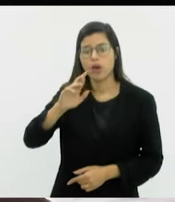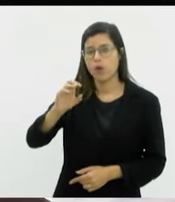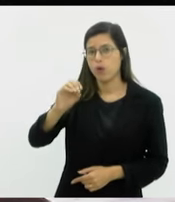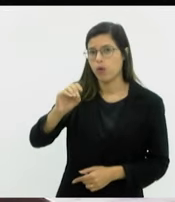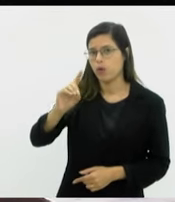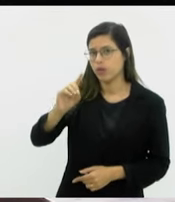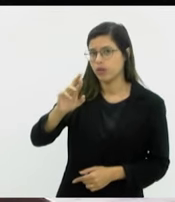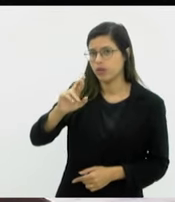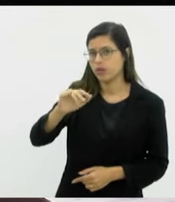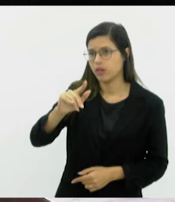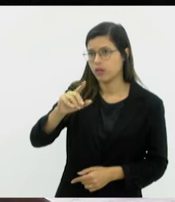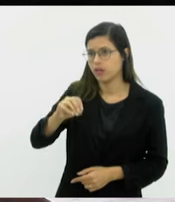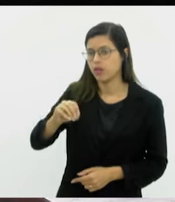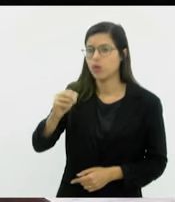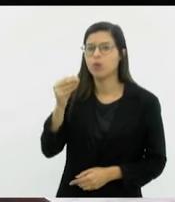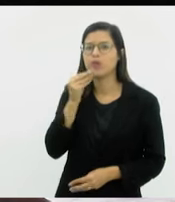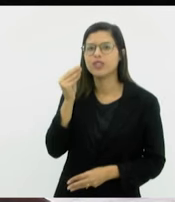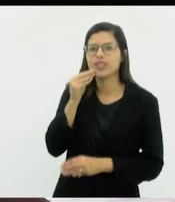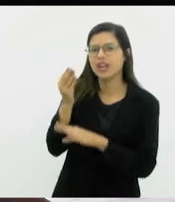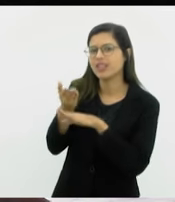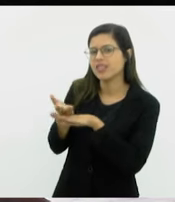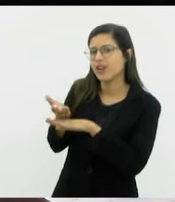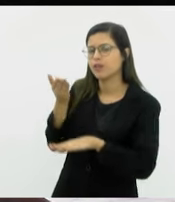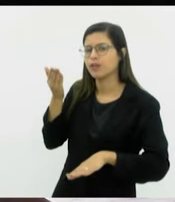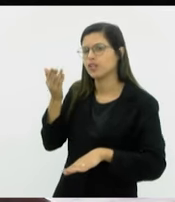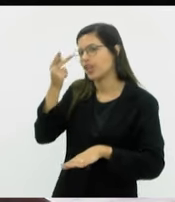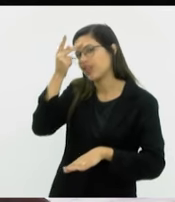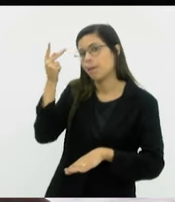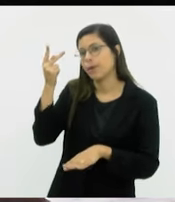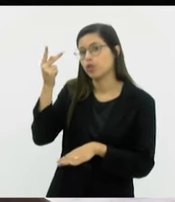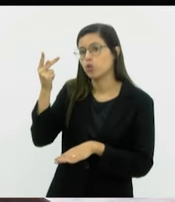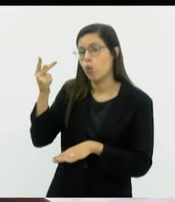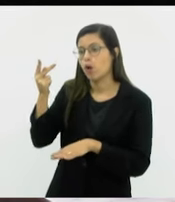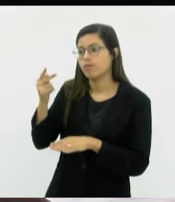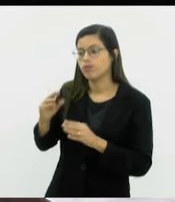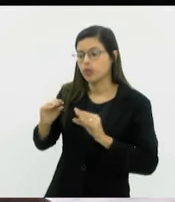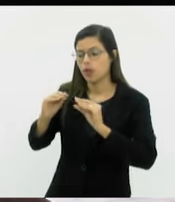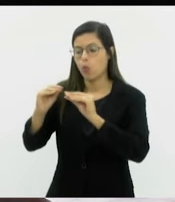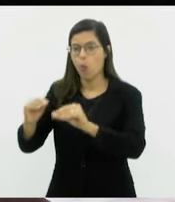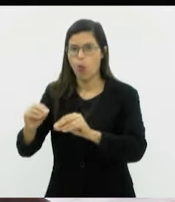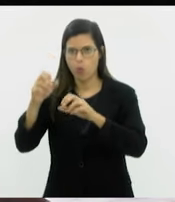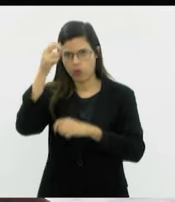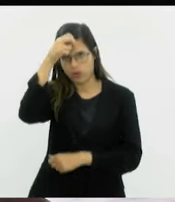afastar do boneco que ele colocou sentado na prefeitura.